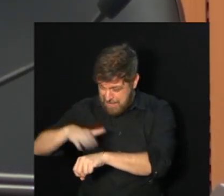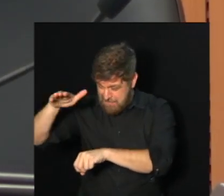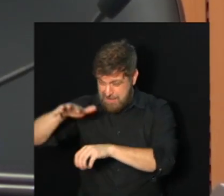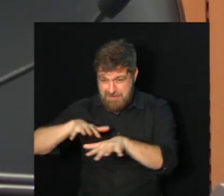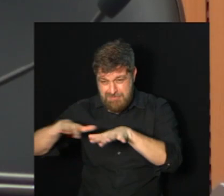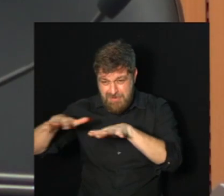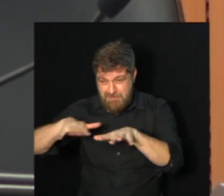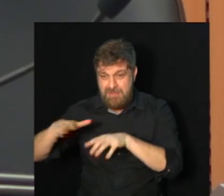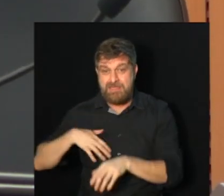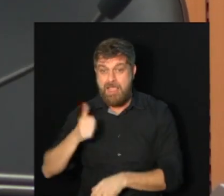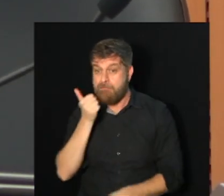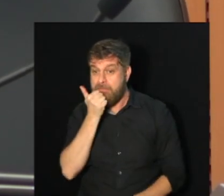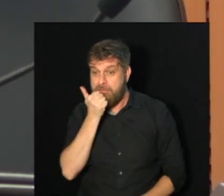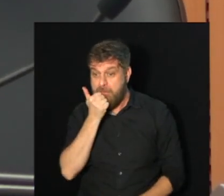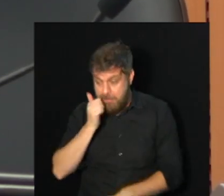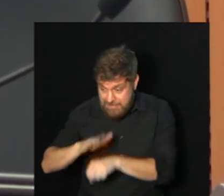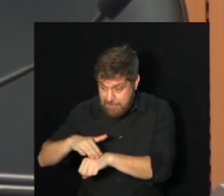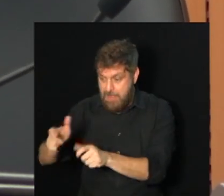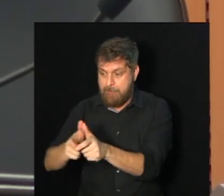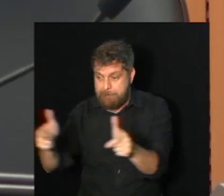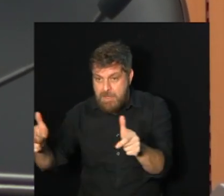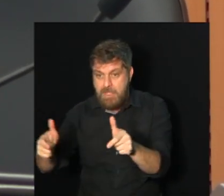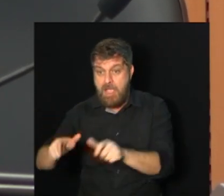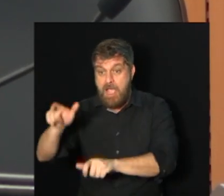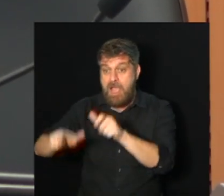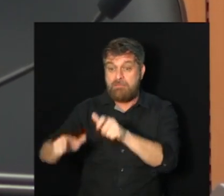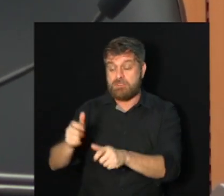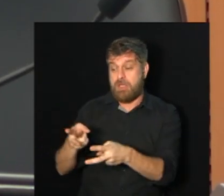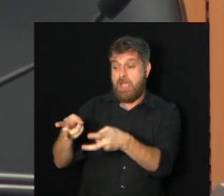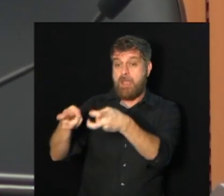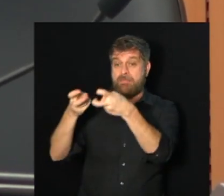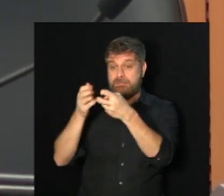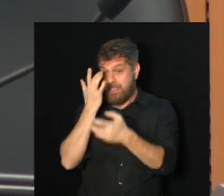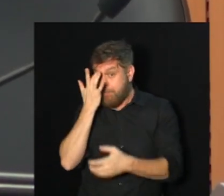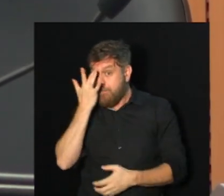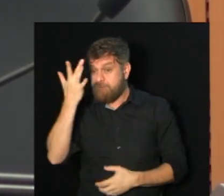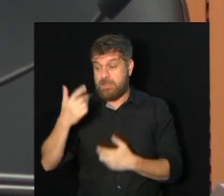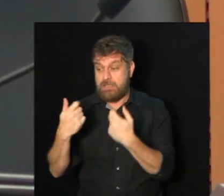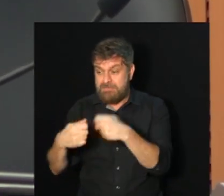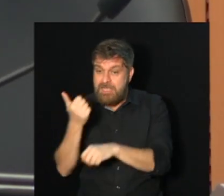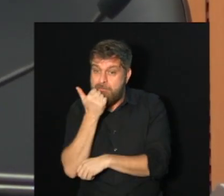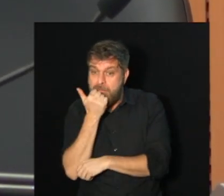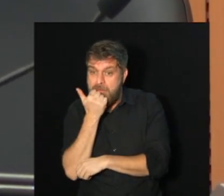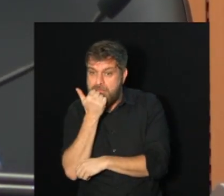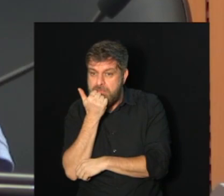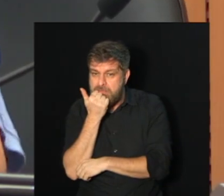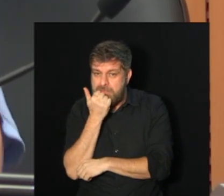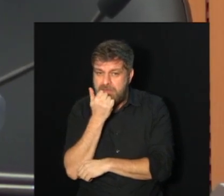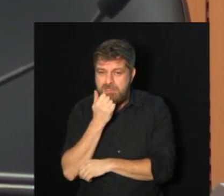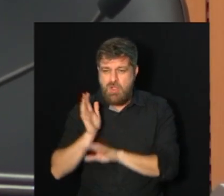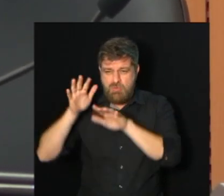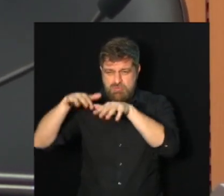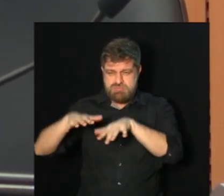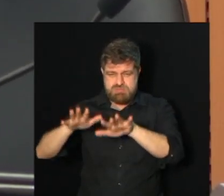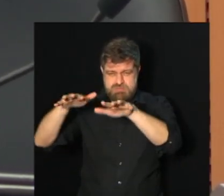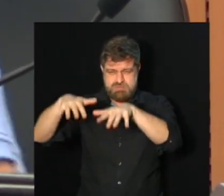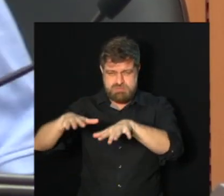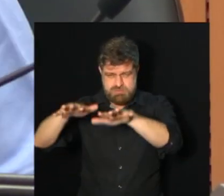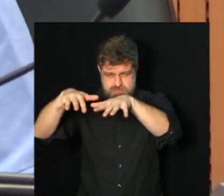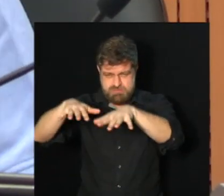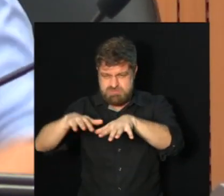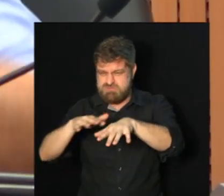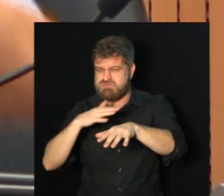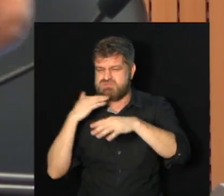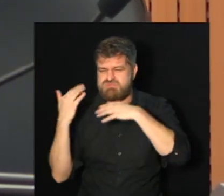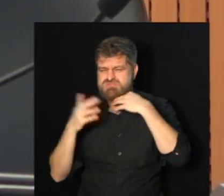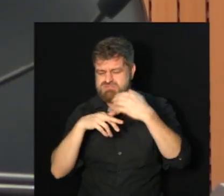são os que têm mais radioamadores, porque o pessoal vê com facilidade a necessidade. Um tsunami no Japão, um tornado nos Estados